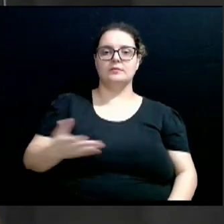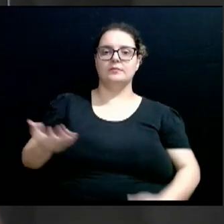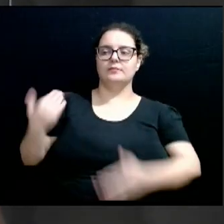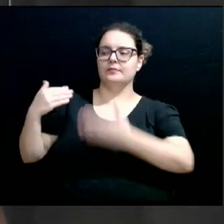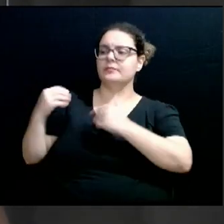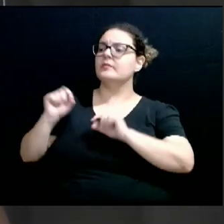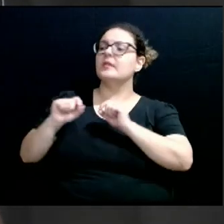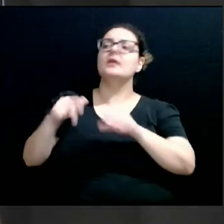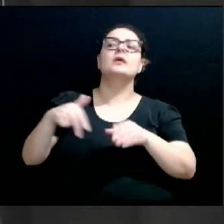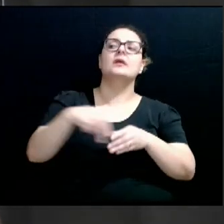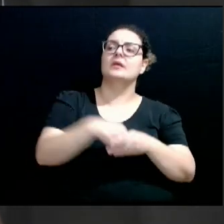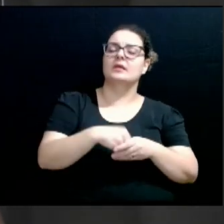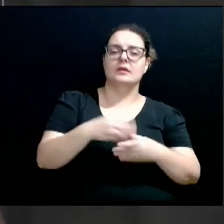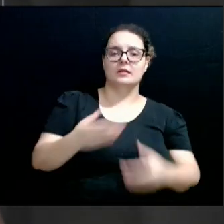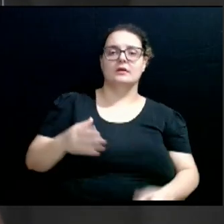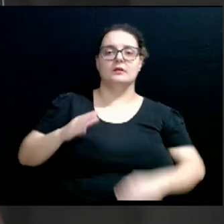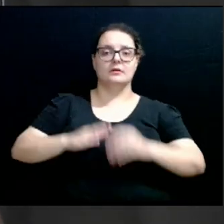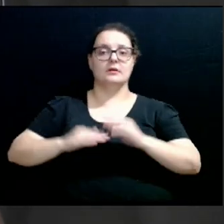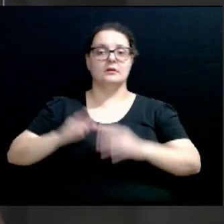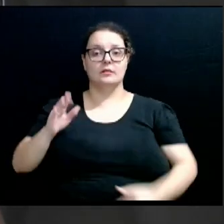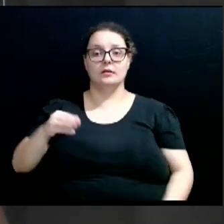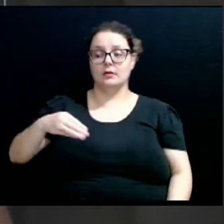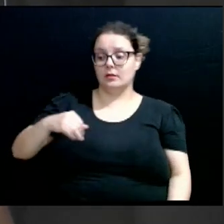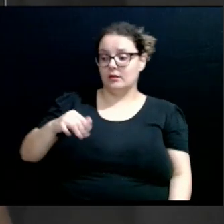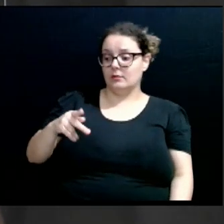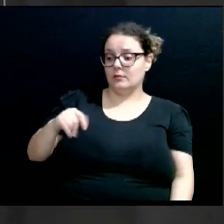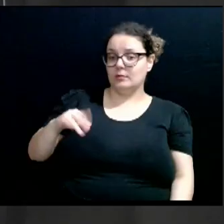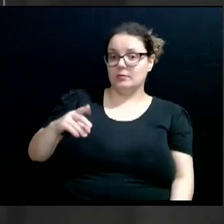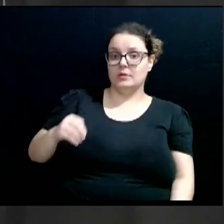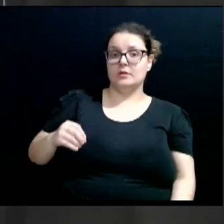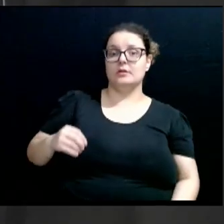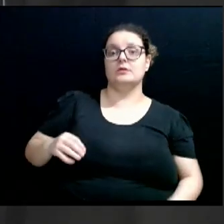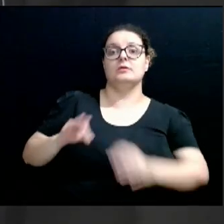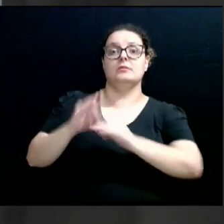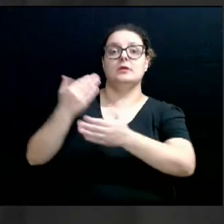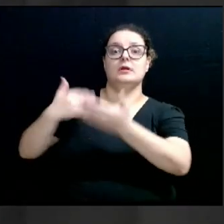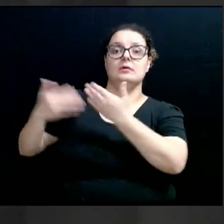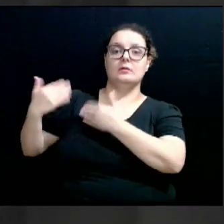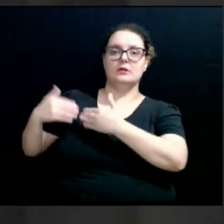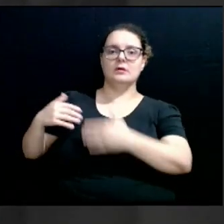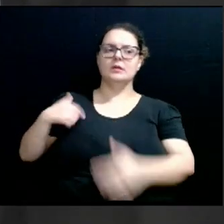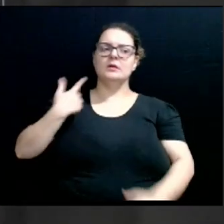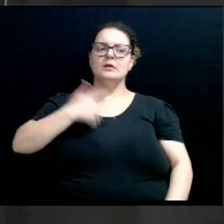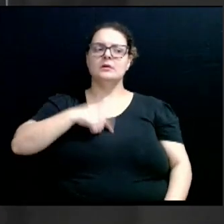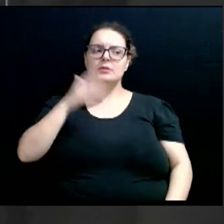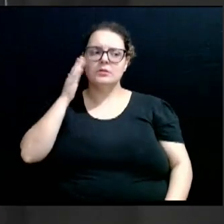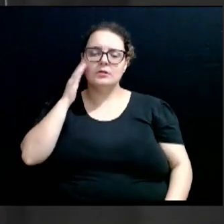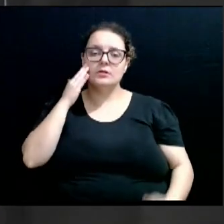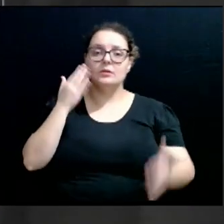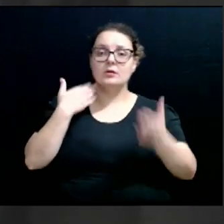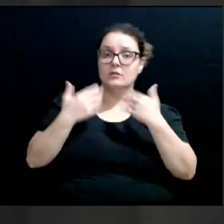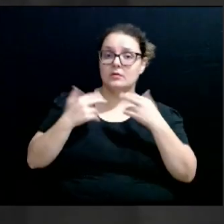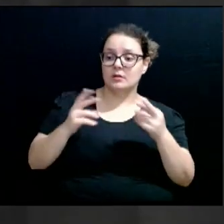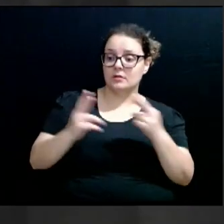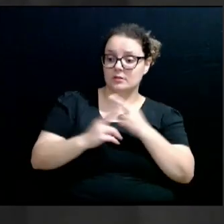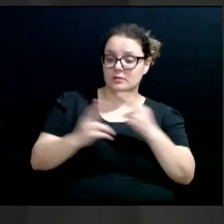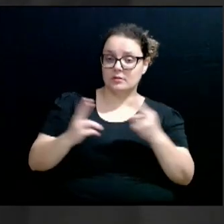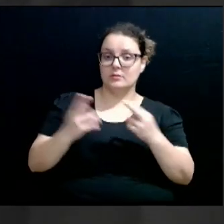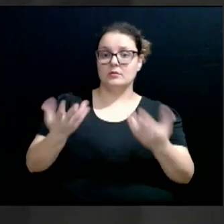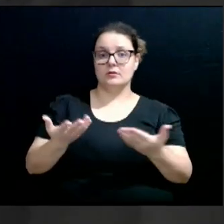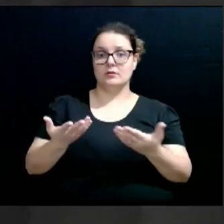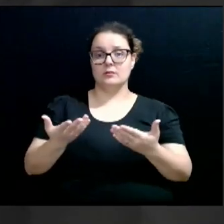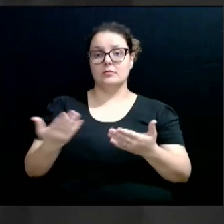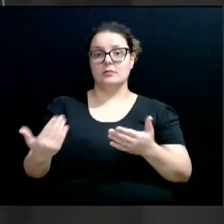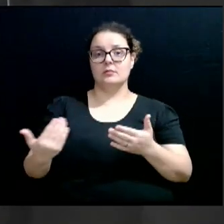nós levantamos a mão, ela falou, o MIPID é ancestral. E aí nós fomos entender, depois conversando com ela, essa ligação que ela tinha com, que até então era um programa, né, com o